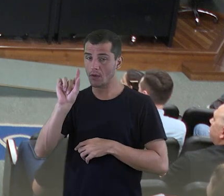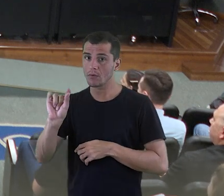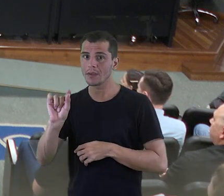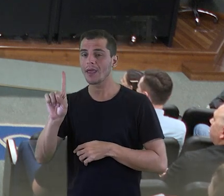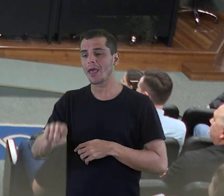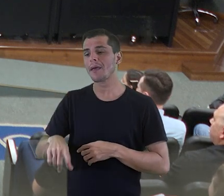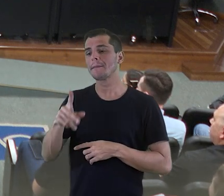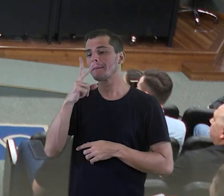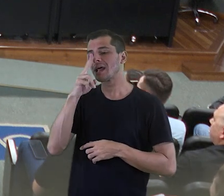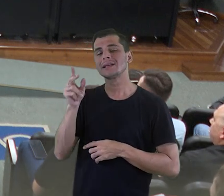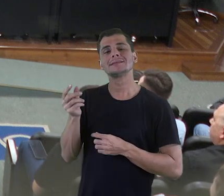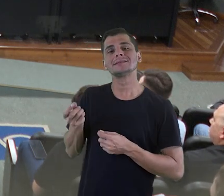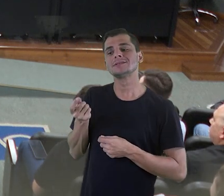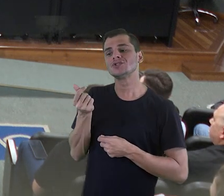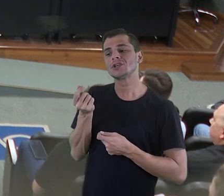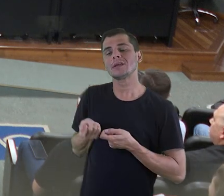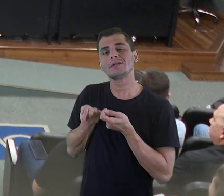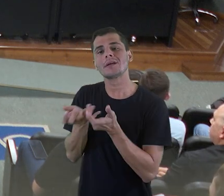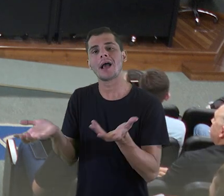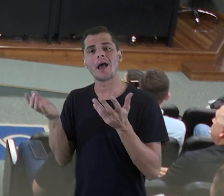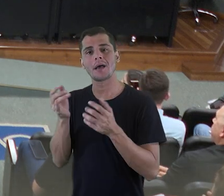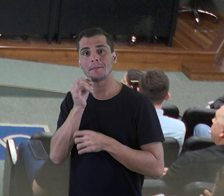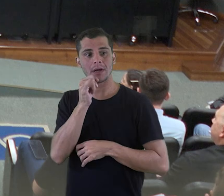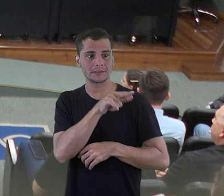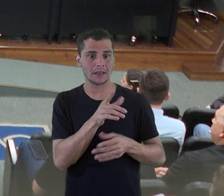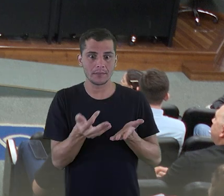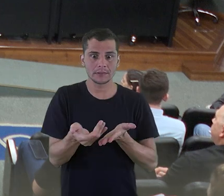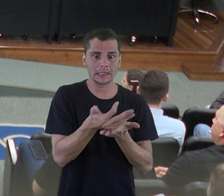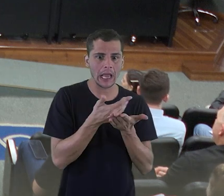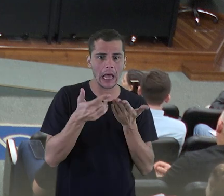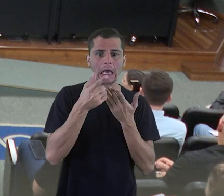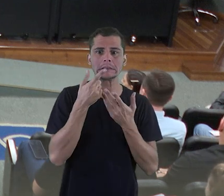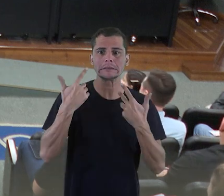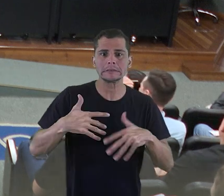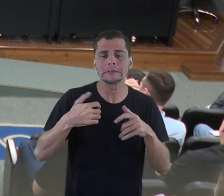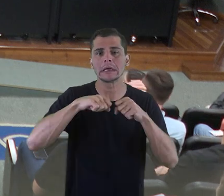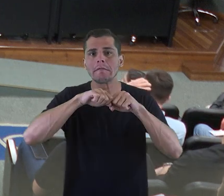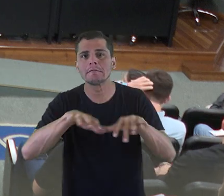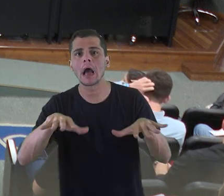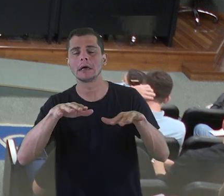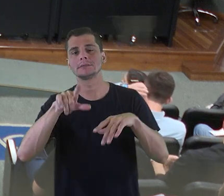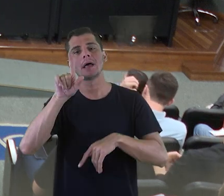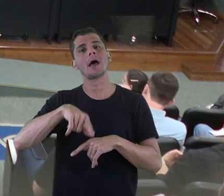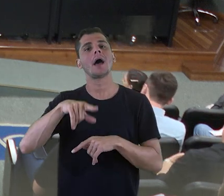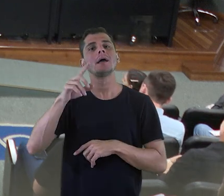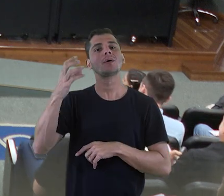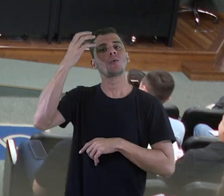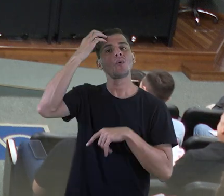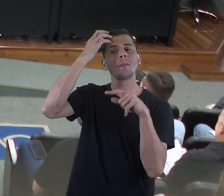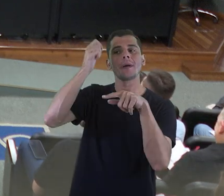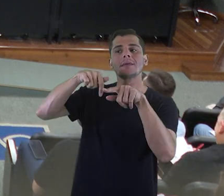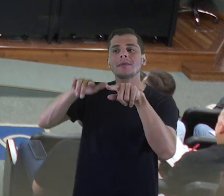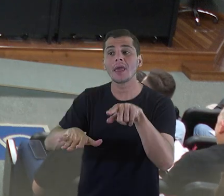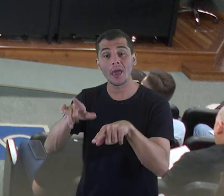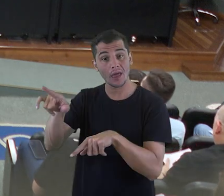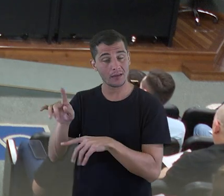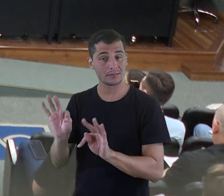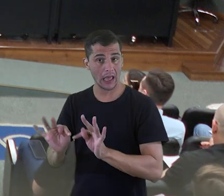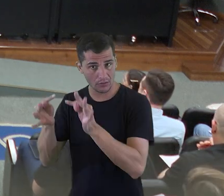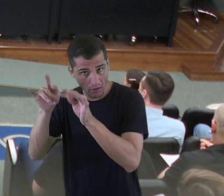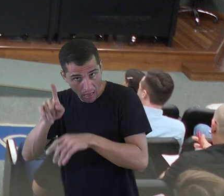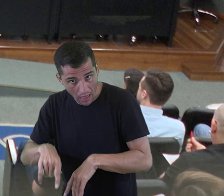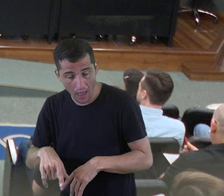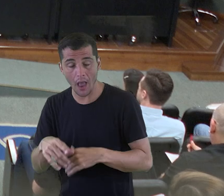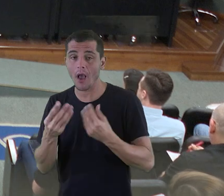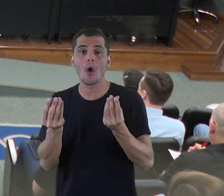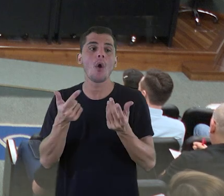fundamental. Precisa fazer a lição de casa. Para daí partir para um processo maior de gerenciamento. E aí a gente vai falar